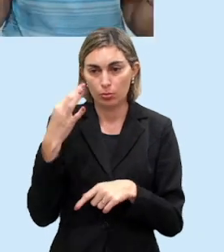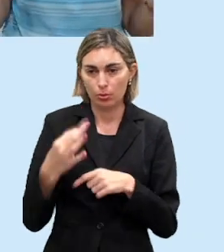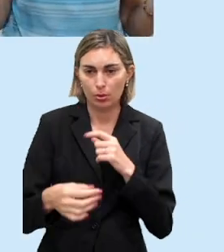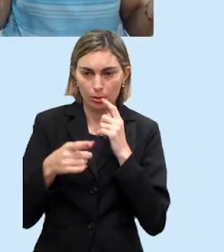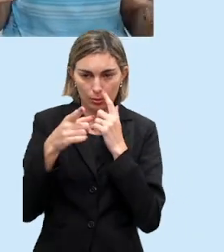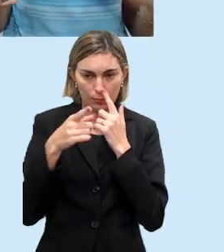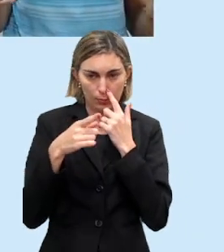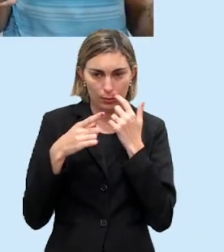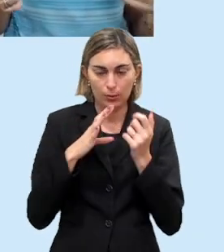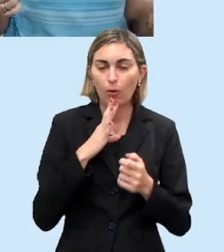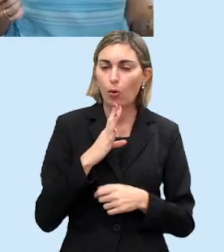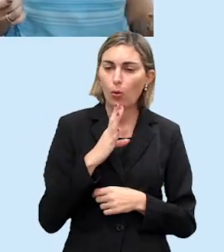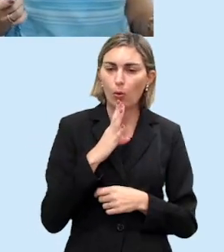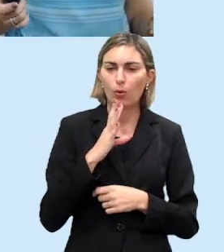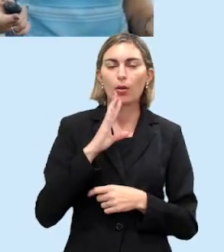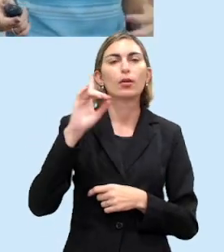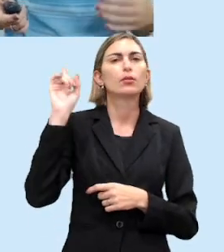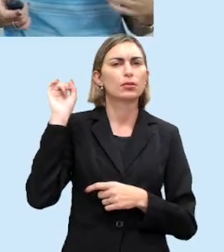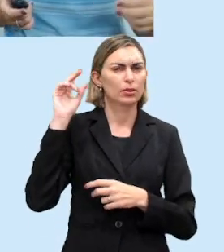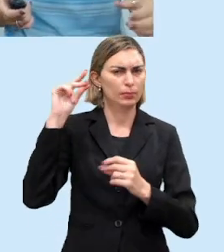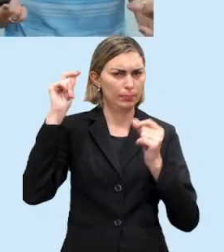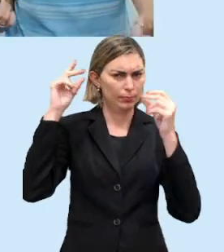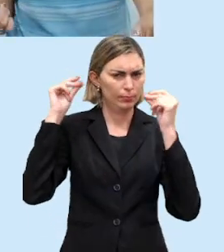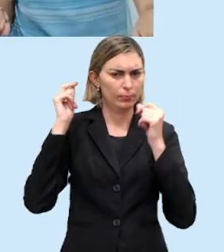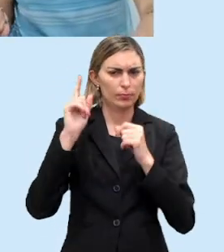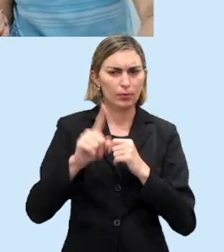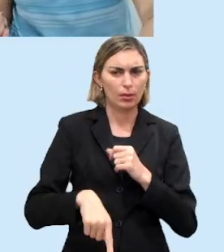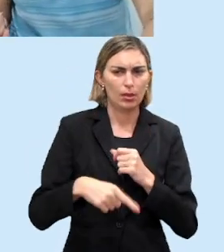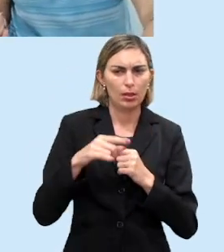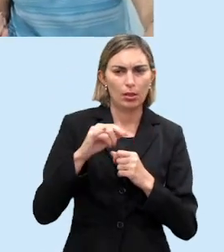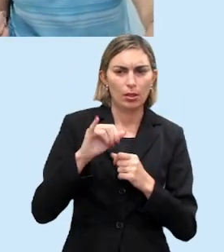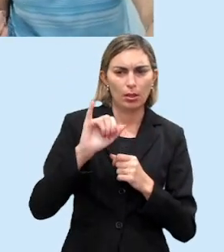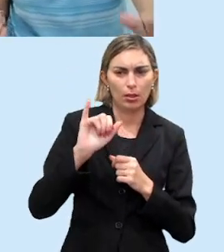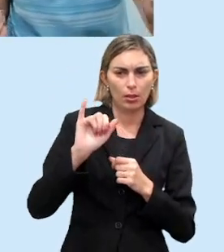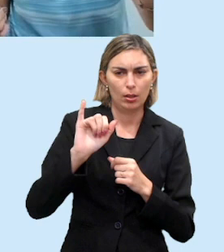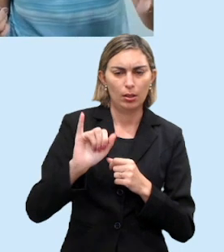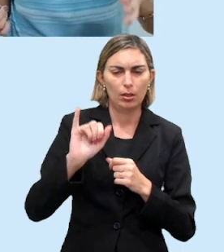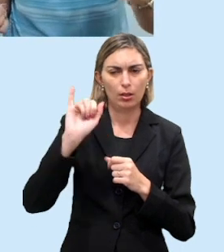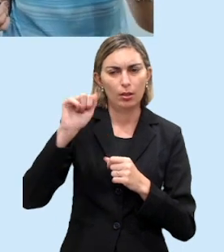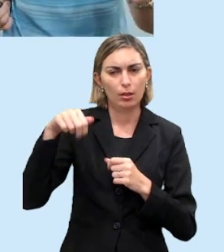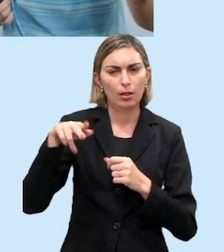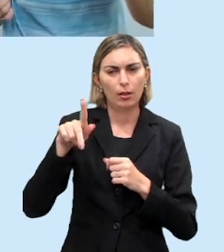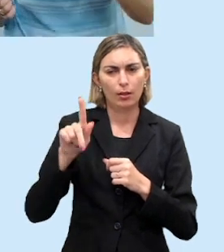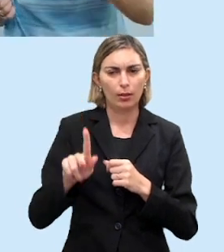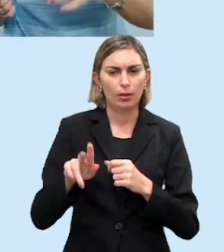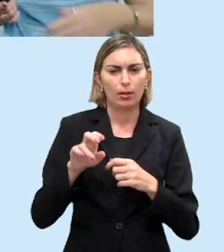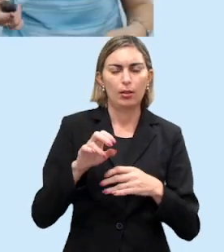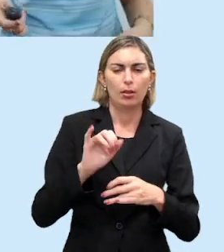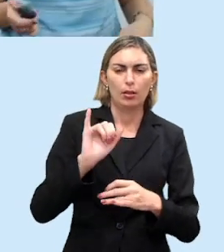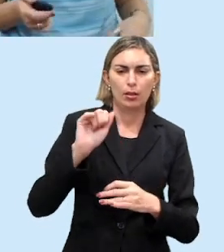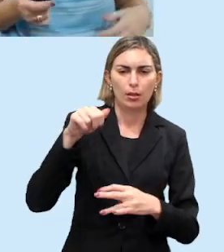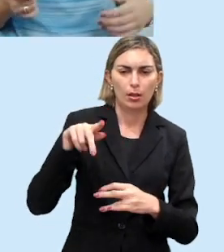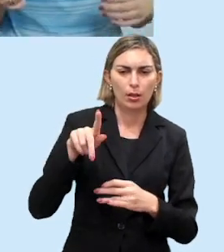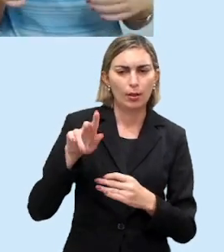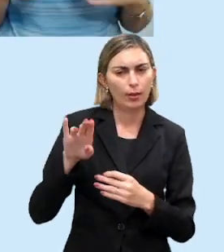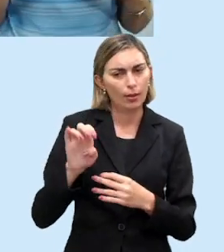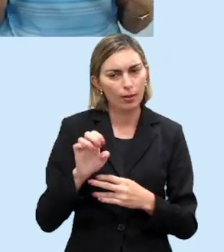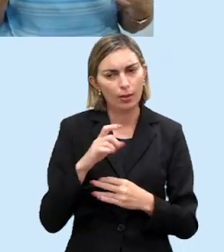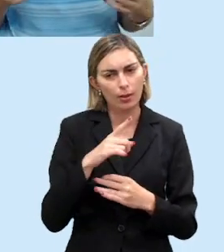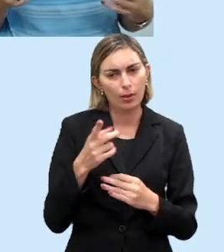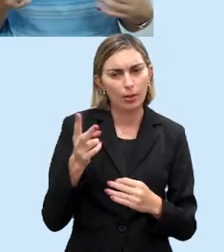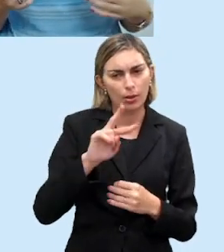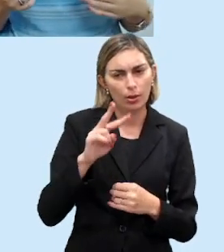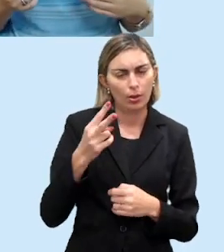conhecem, né, também um deles bastante antigo, é o Yin e o Yang. O Yin e Yang ele